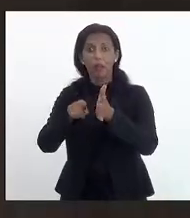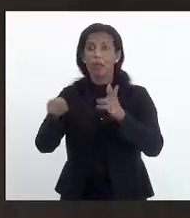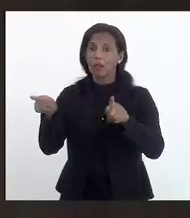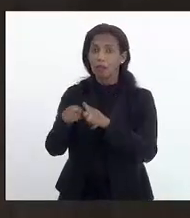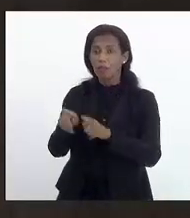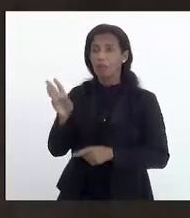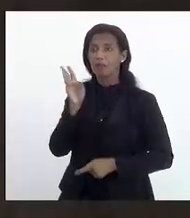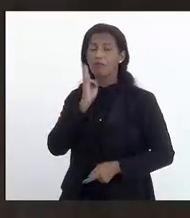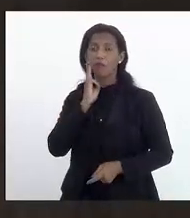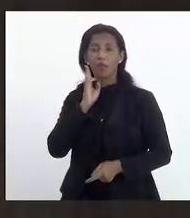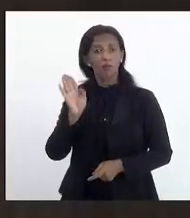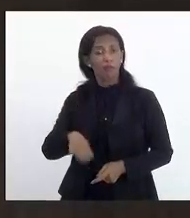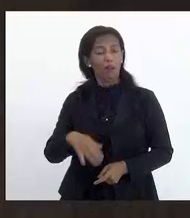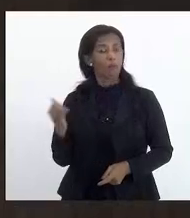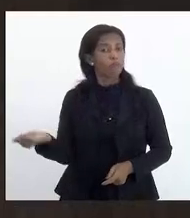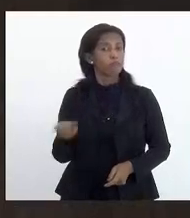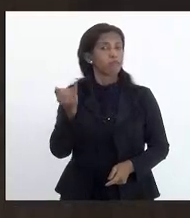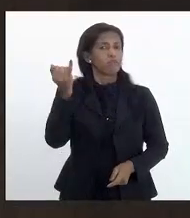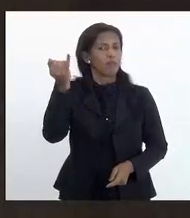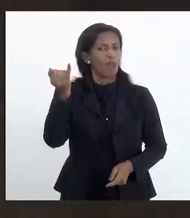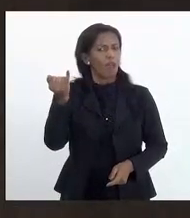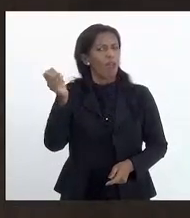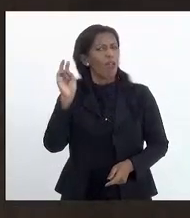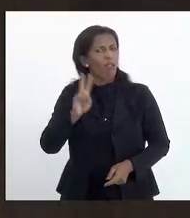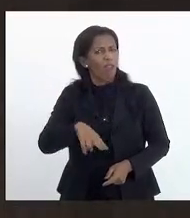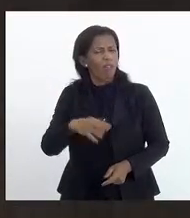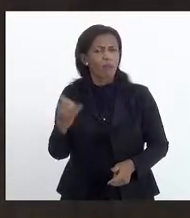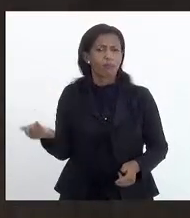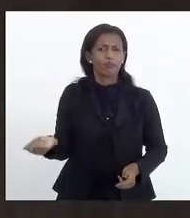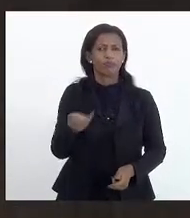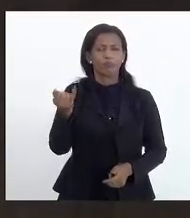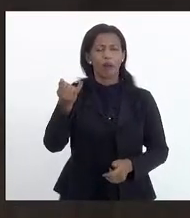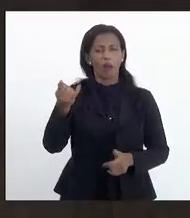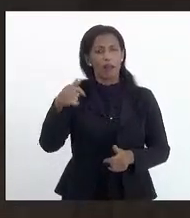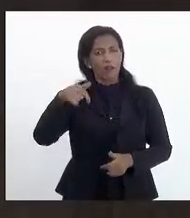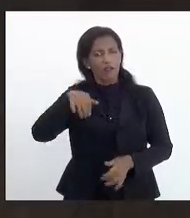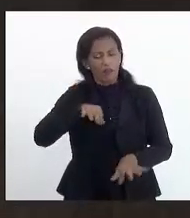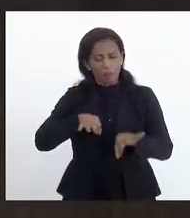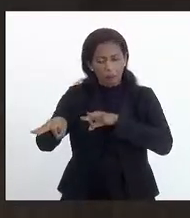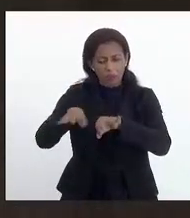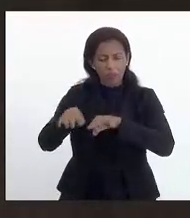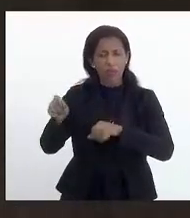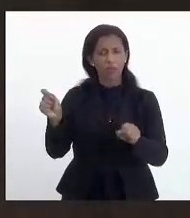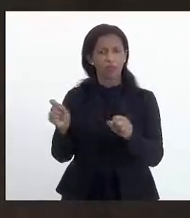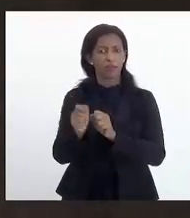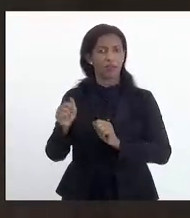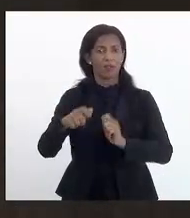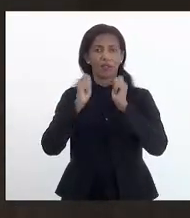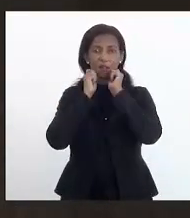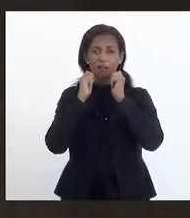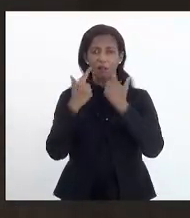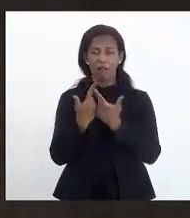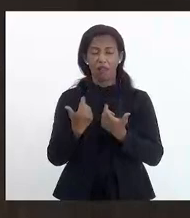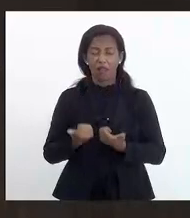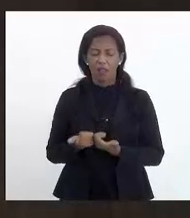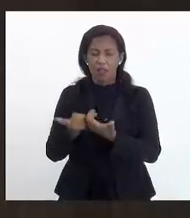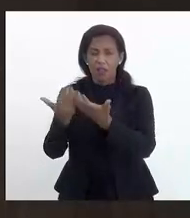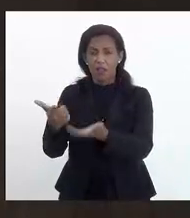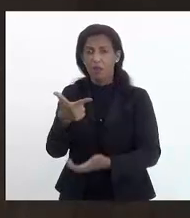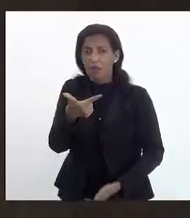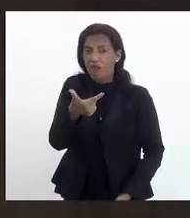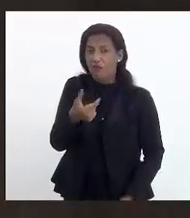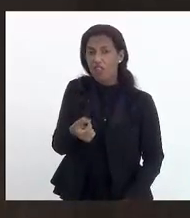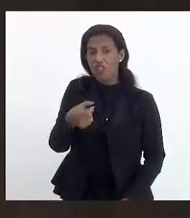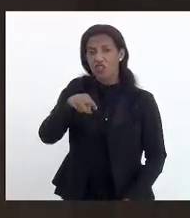é fundamental. Foi muito valioso o projeto feito aqui por essa casa, que concedeu 20